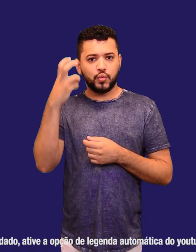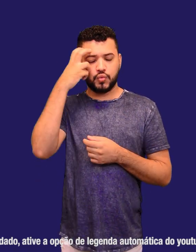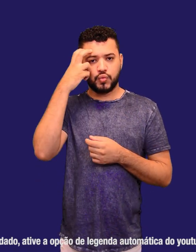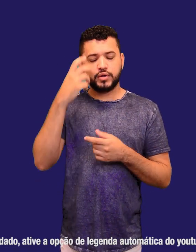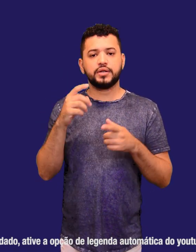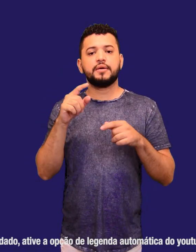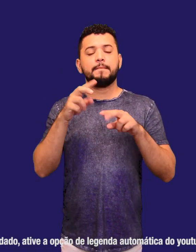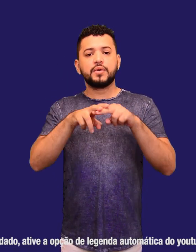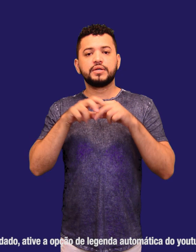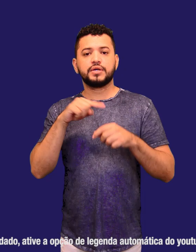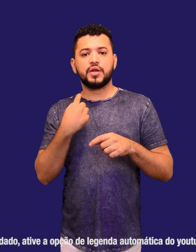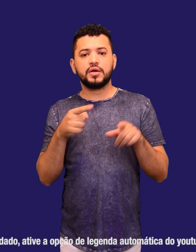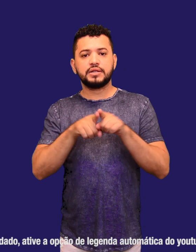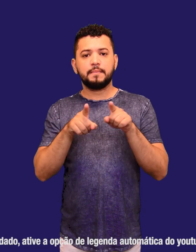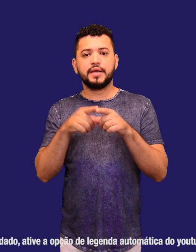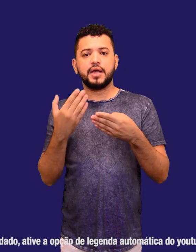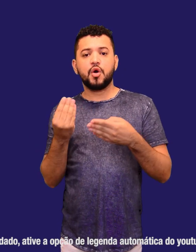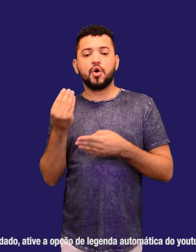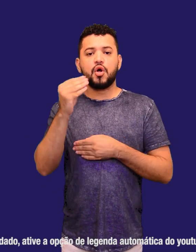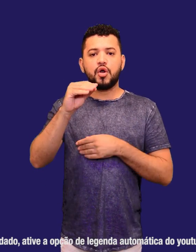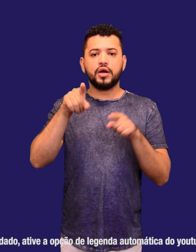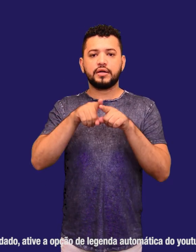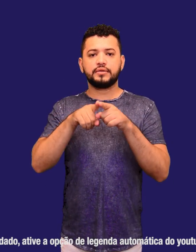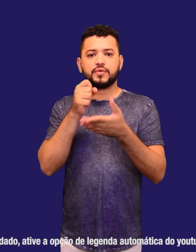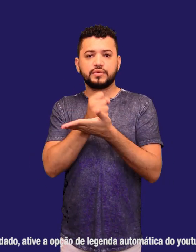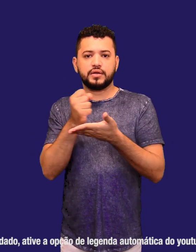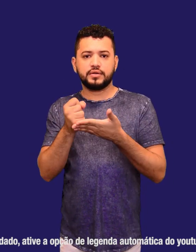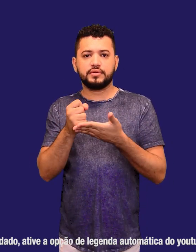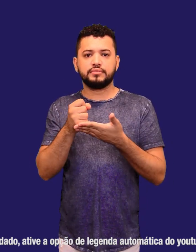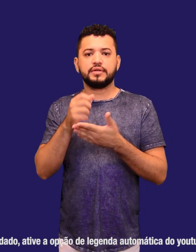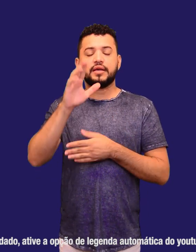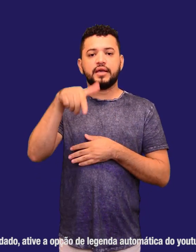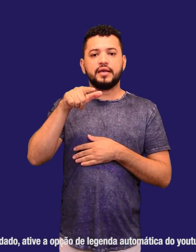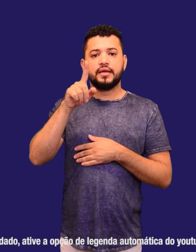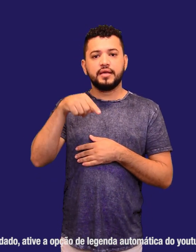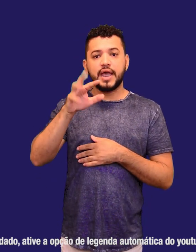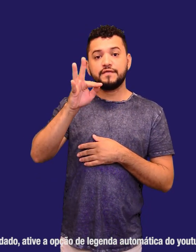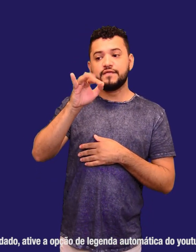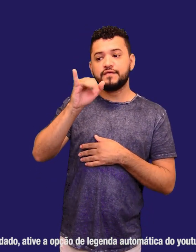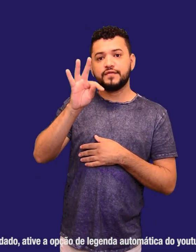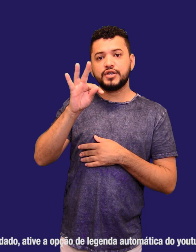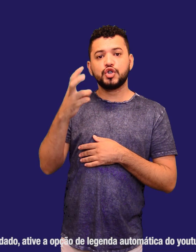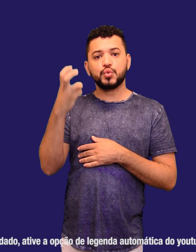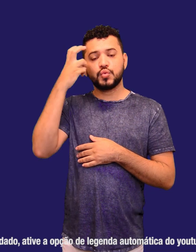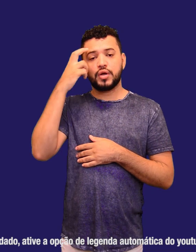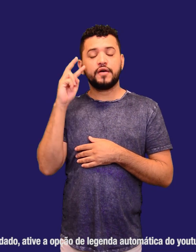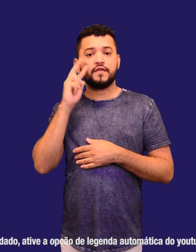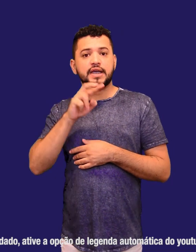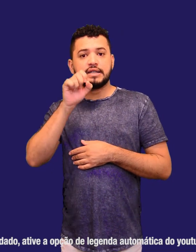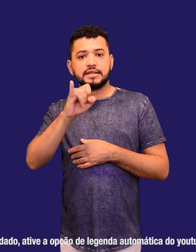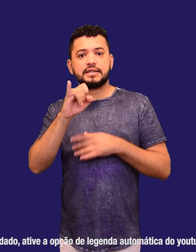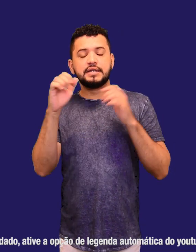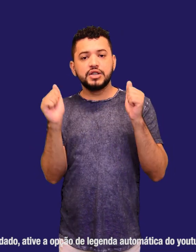tem até incluído isso no processo de seleção, que é o fit cultural. Para poder entender se a cultura daquela empresa vai de